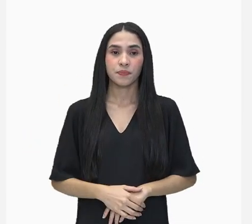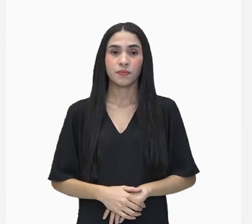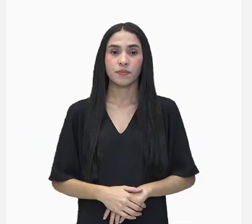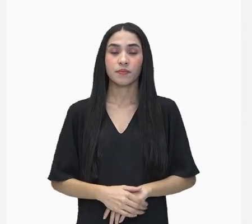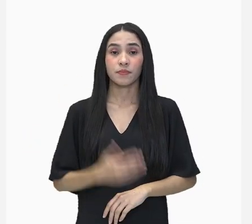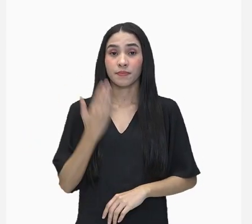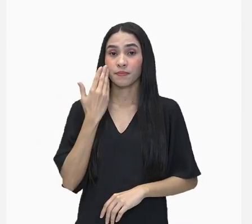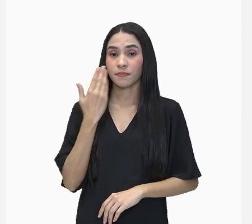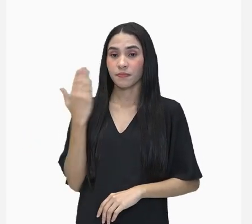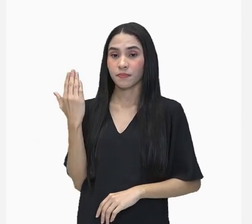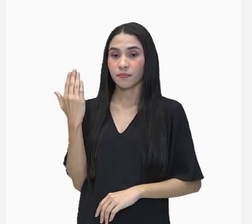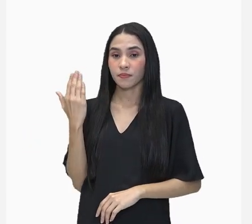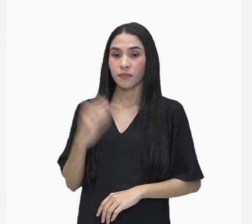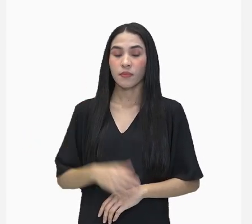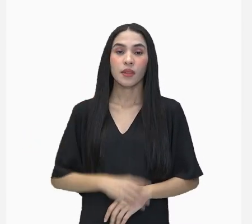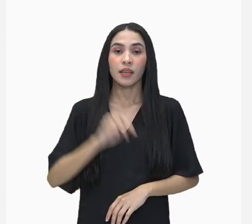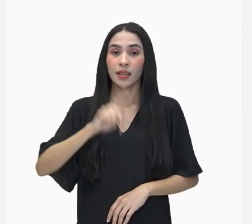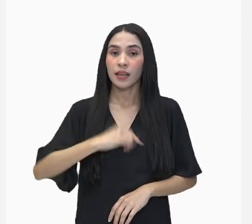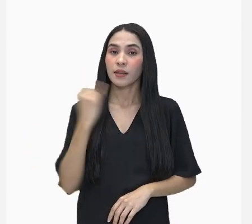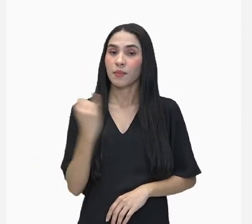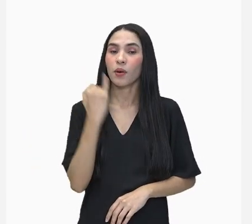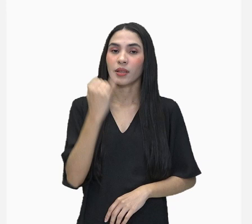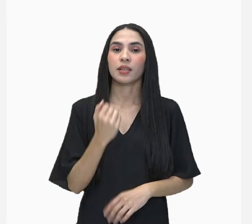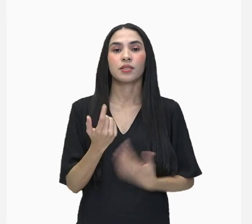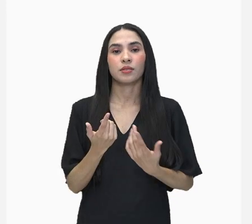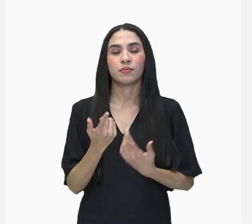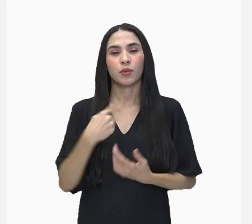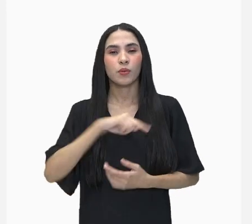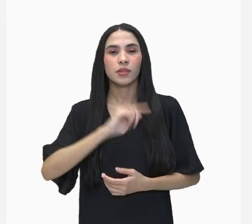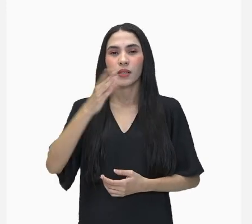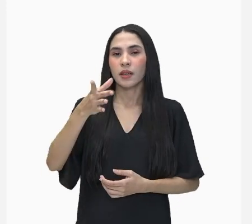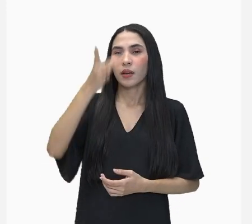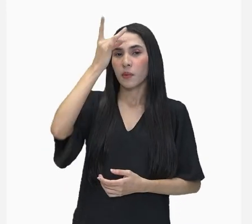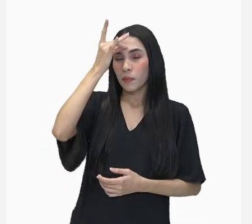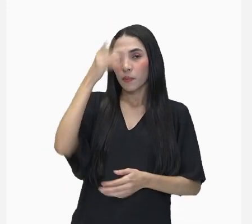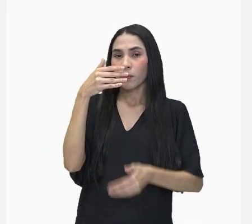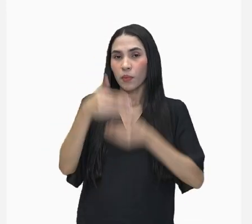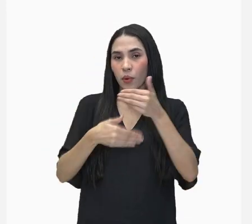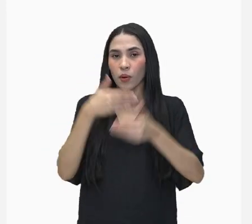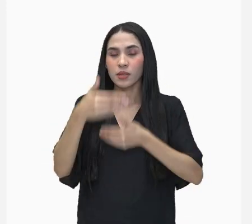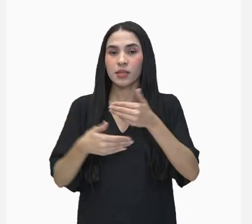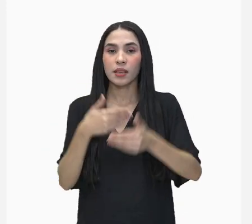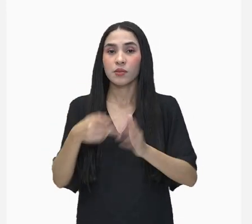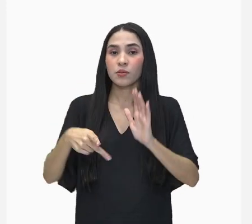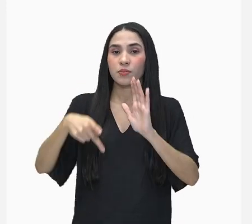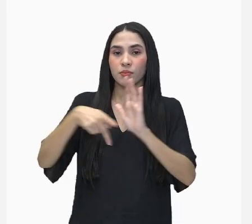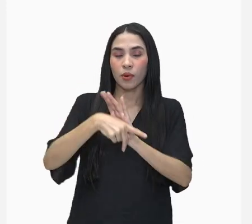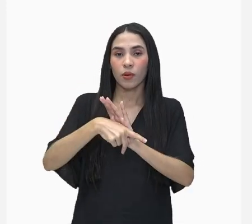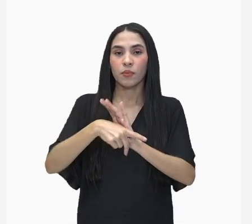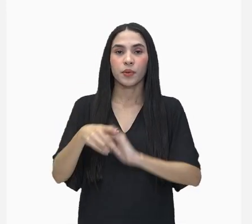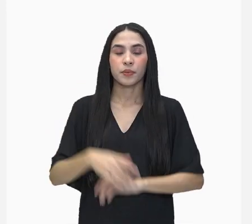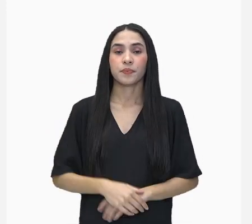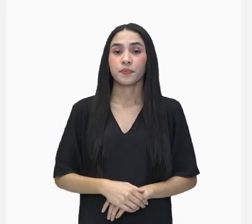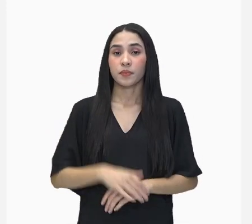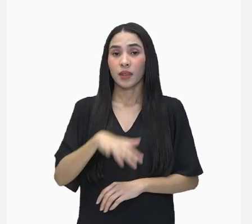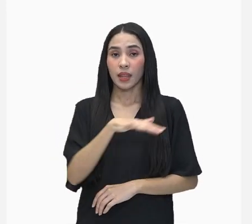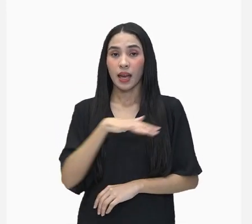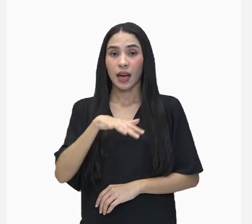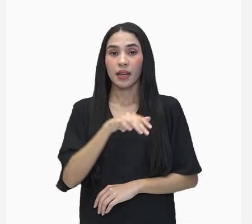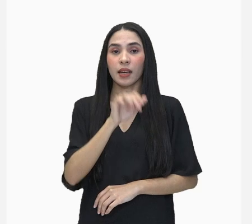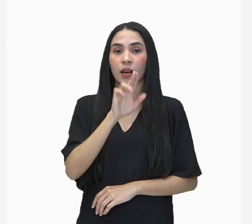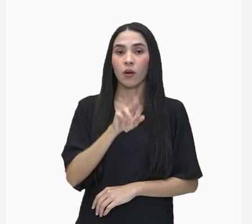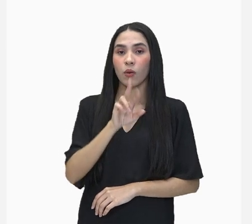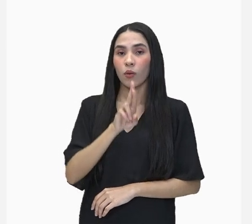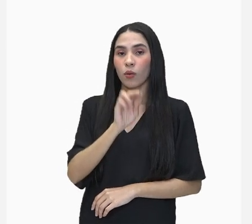que são necessários para que nós possamos compreender o processo de desenvolvimento urbano,